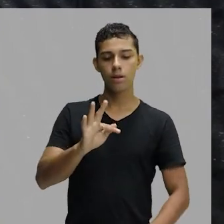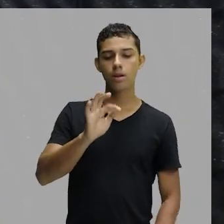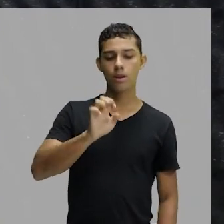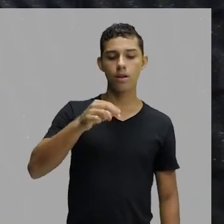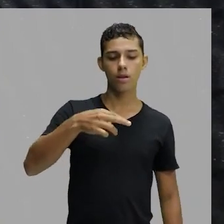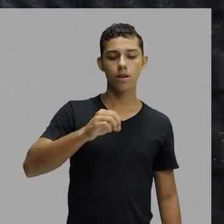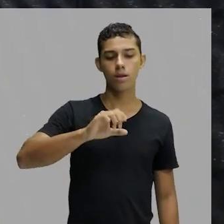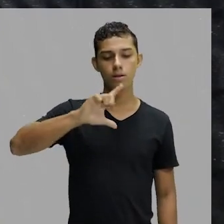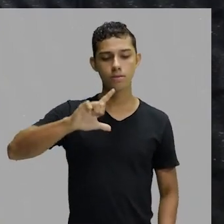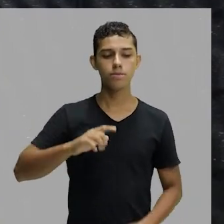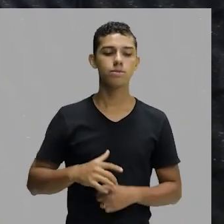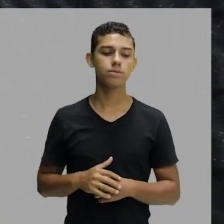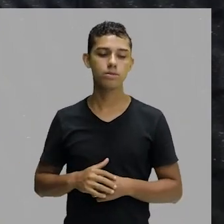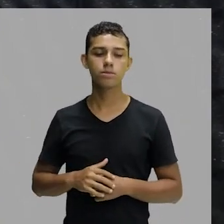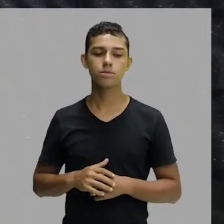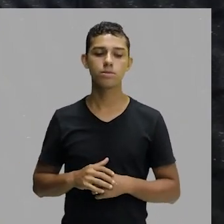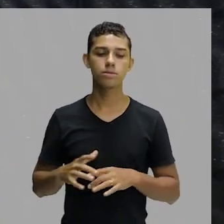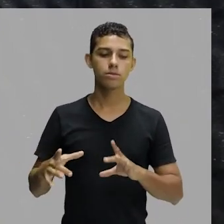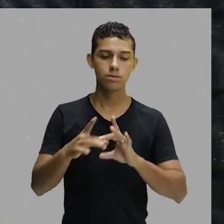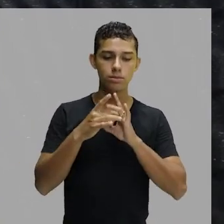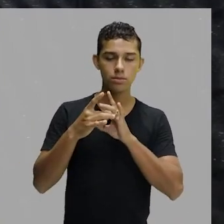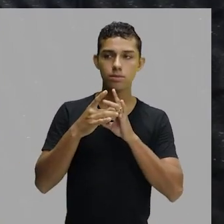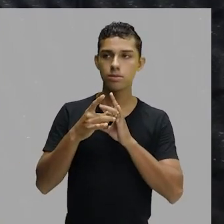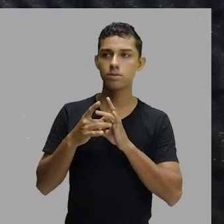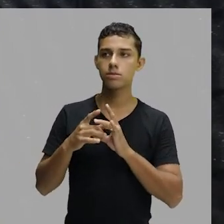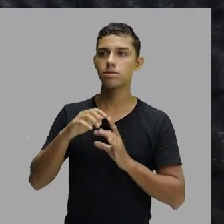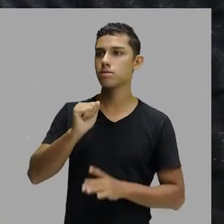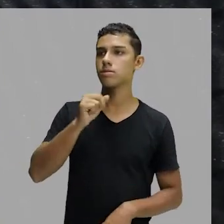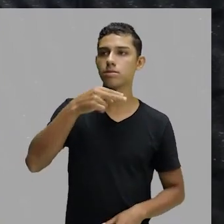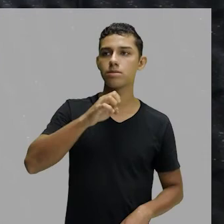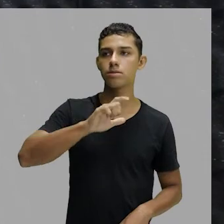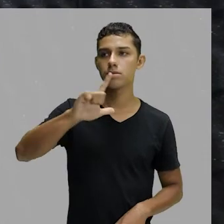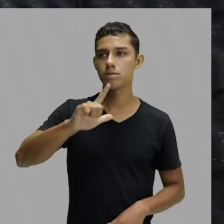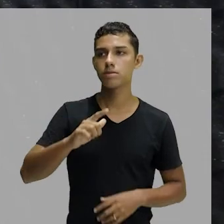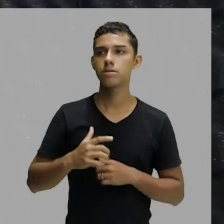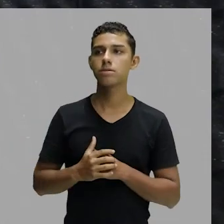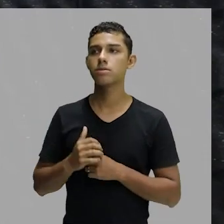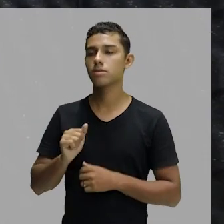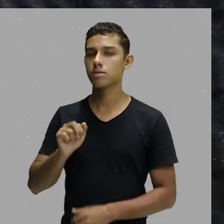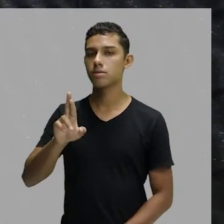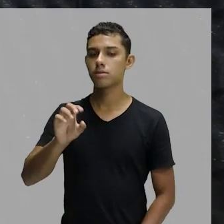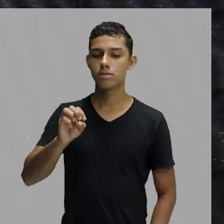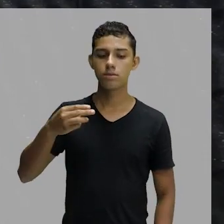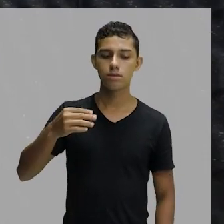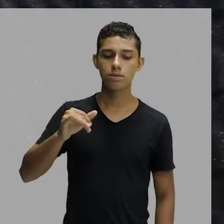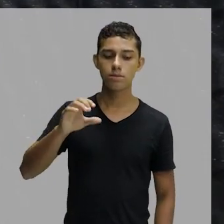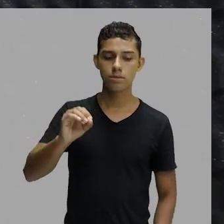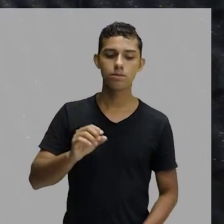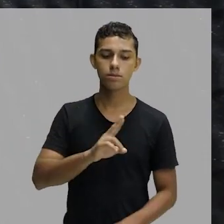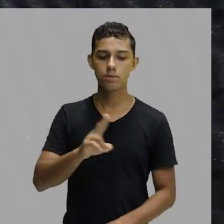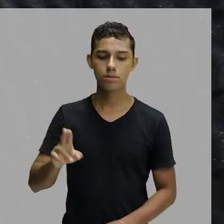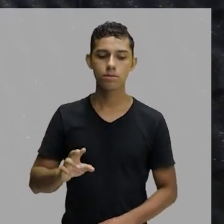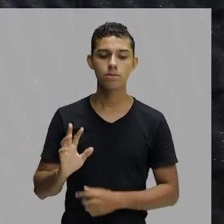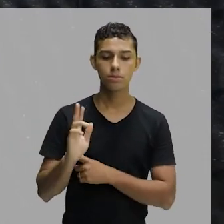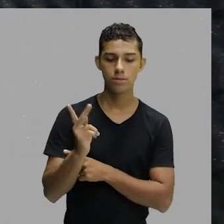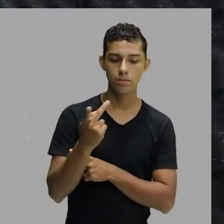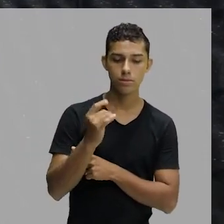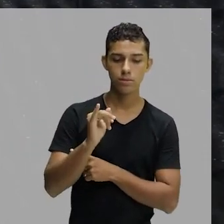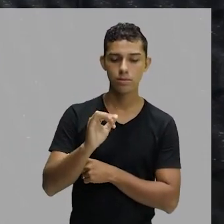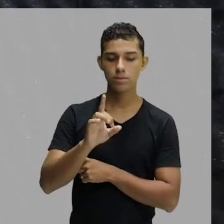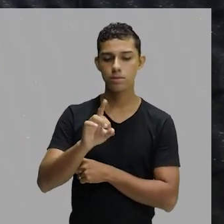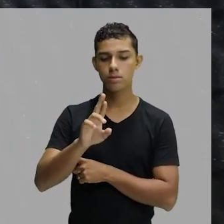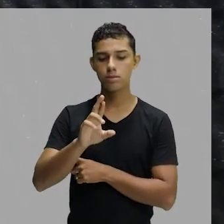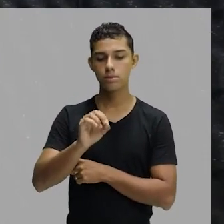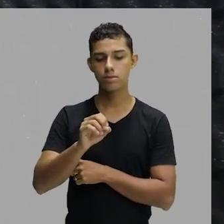ligado a anel aromático, diretamente ao anel aromático. E o nome vai ficar hidroxibenzeno.